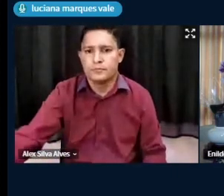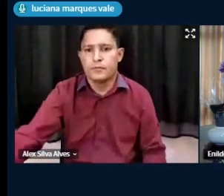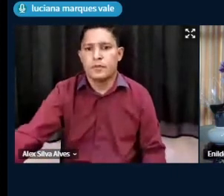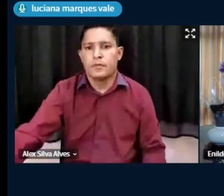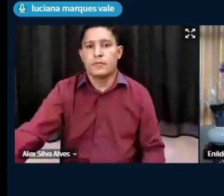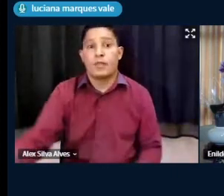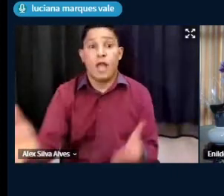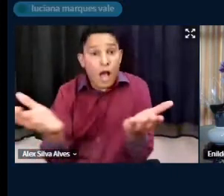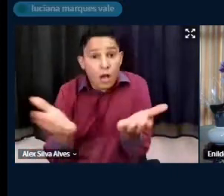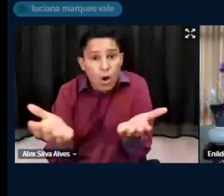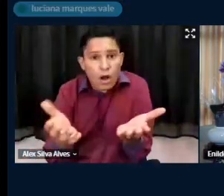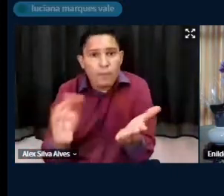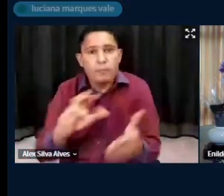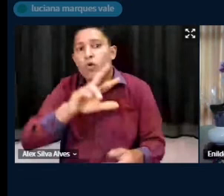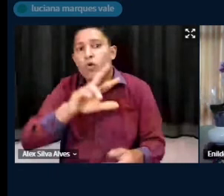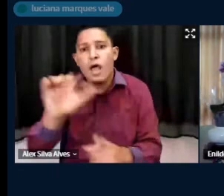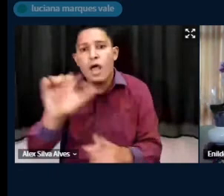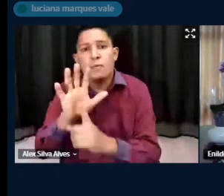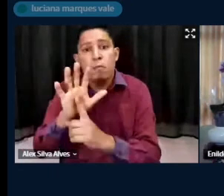deles.